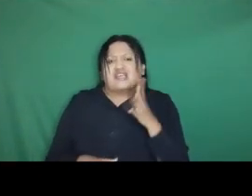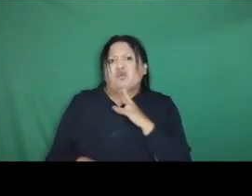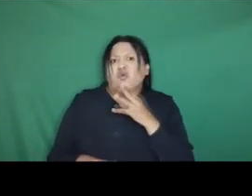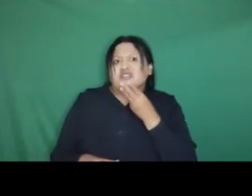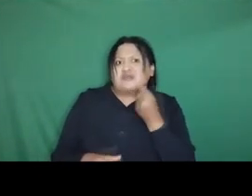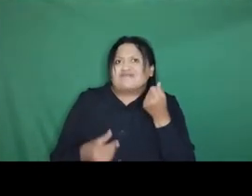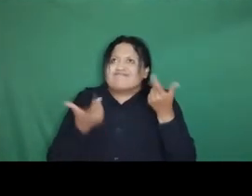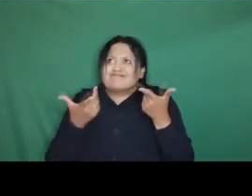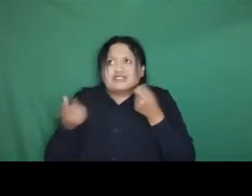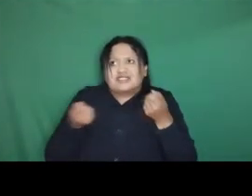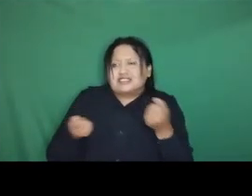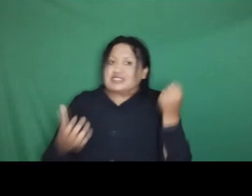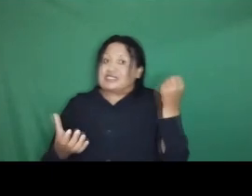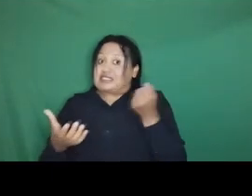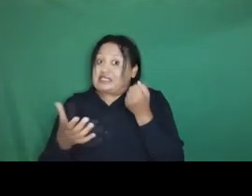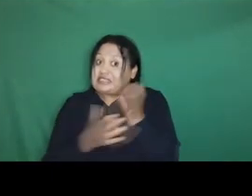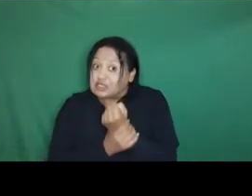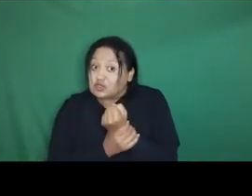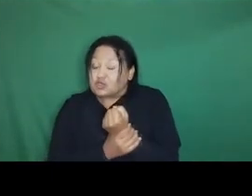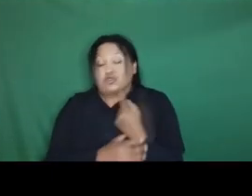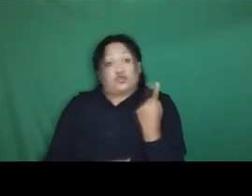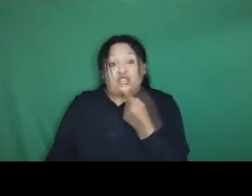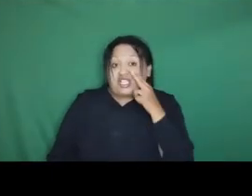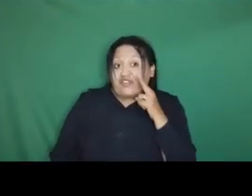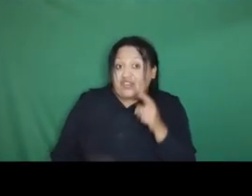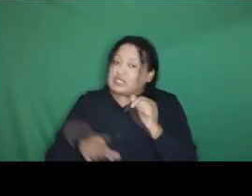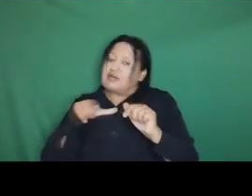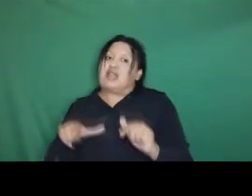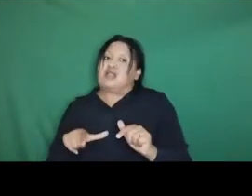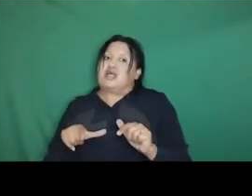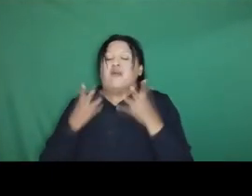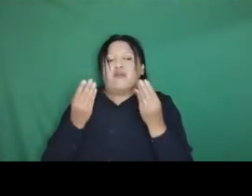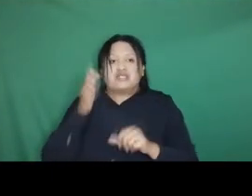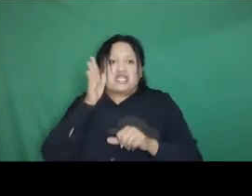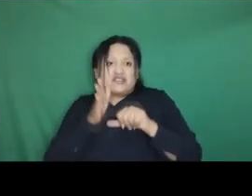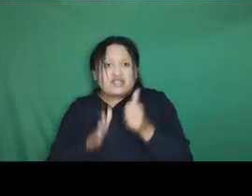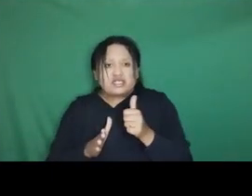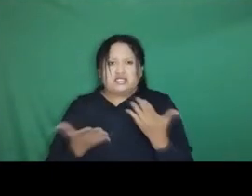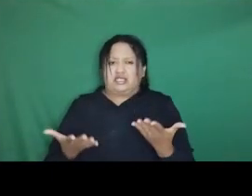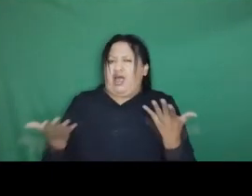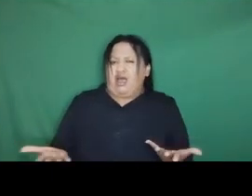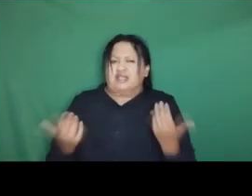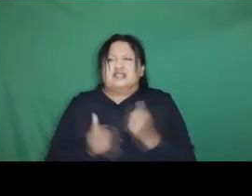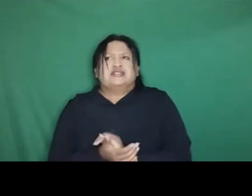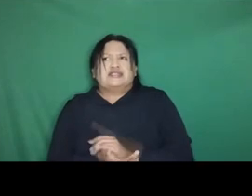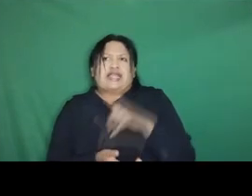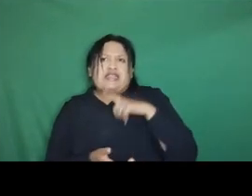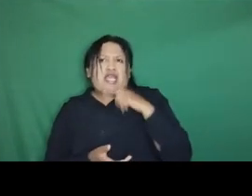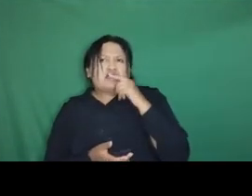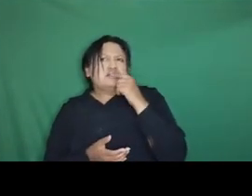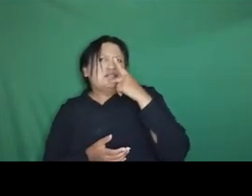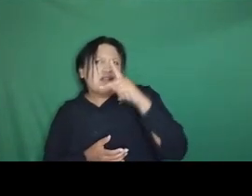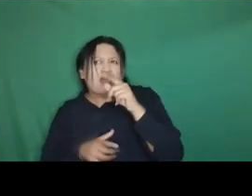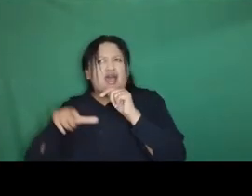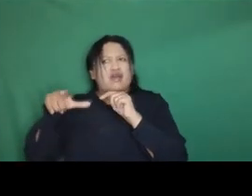conhecimento esteja assentado né No que a gente veio trabalhando então muitas vezes a gente ouve assim ah lá tem o Rio